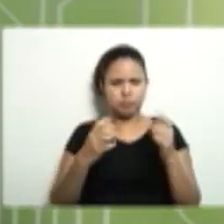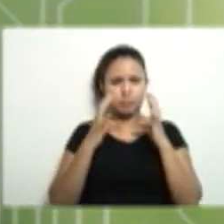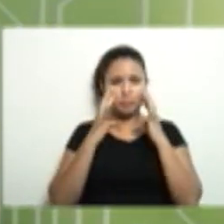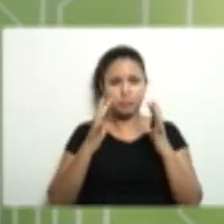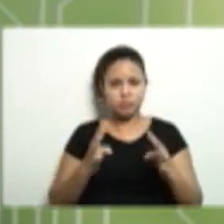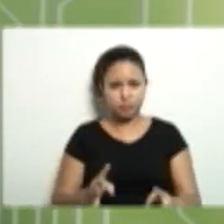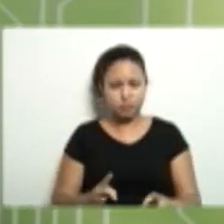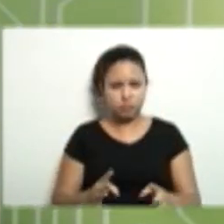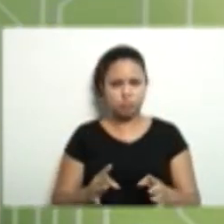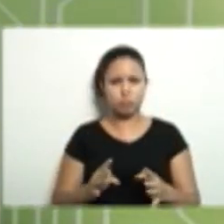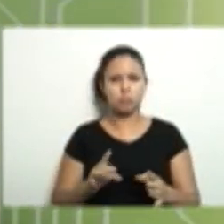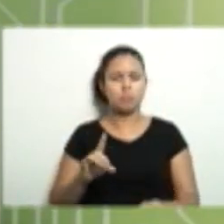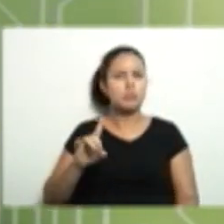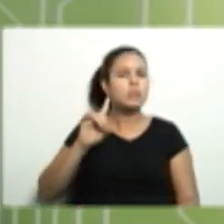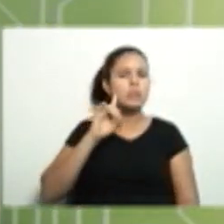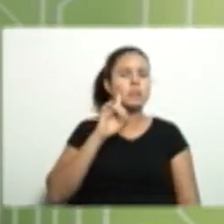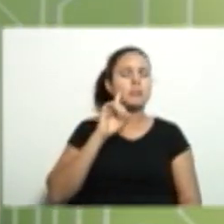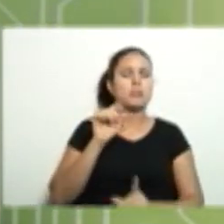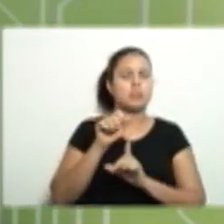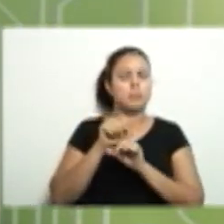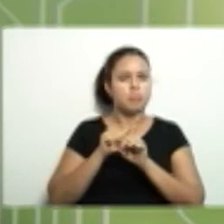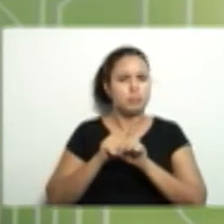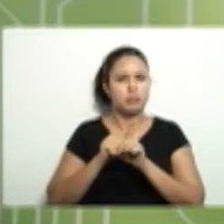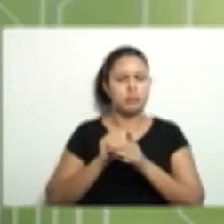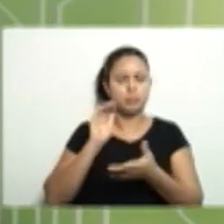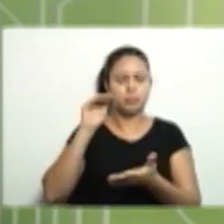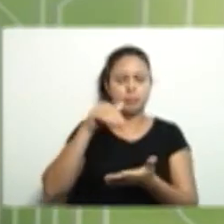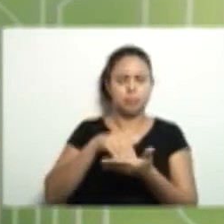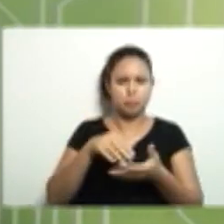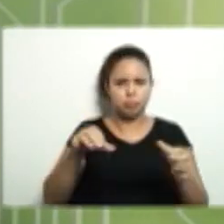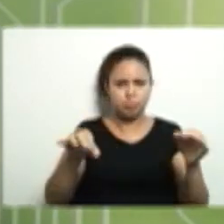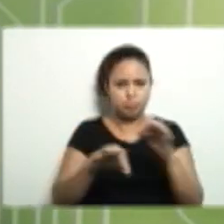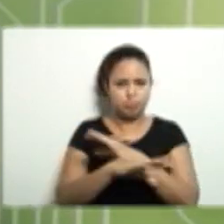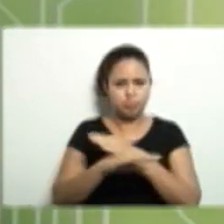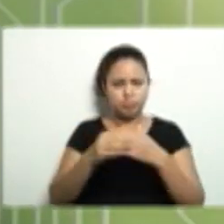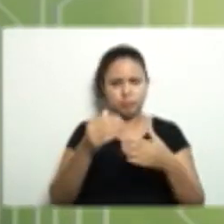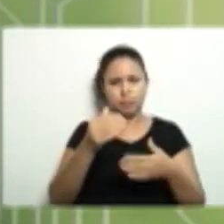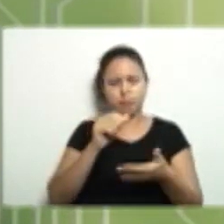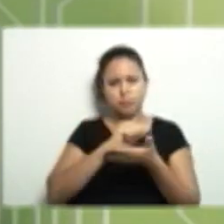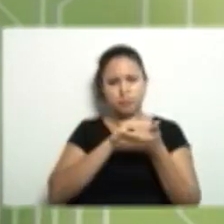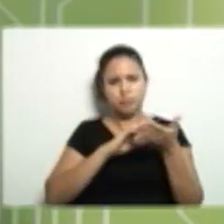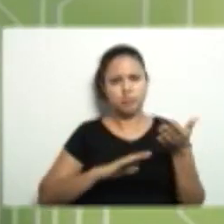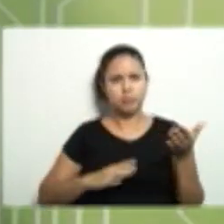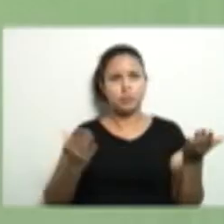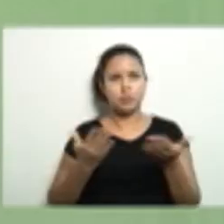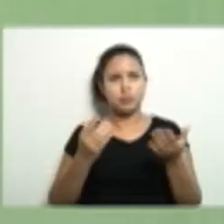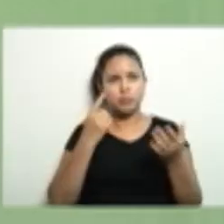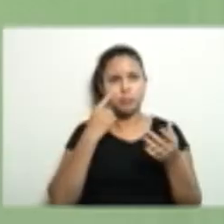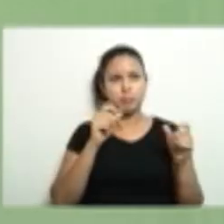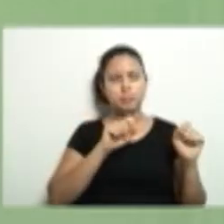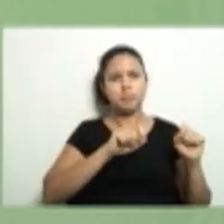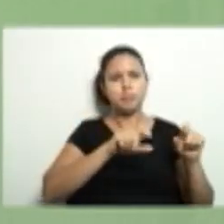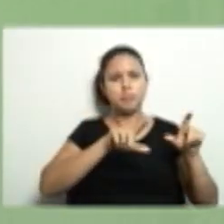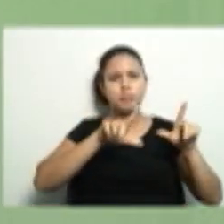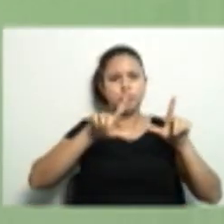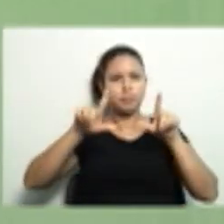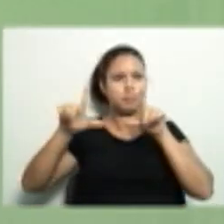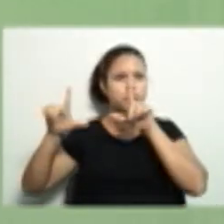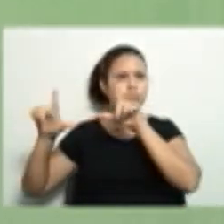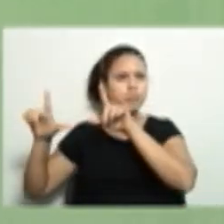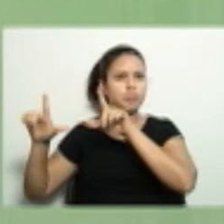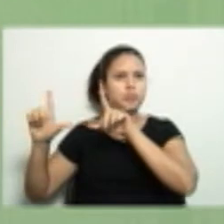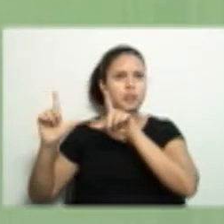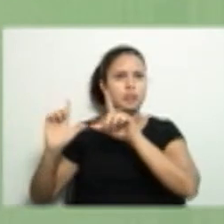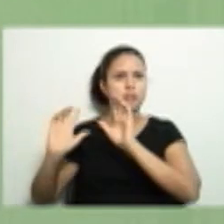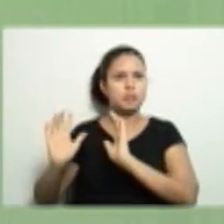essas atividades e como isso vai ser importante para te ajudar a fazer a prova também. Então, vamos para o slide? Eu queria comentar as duas atividades que estão abertas.